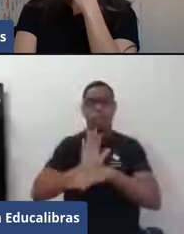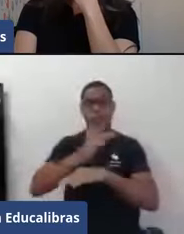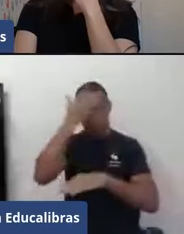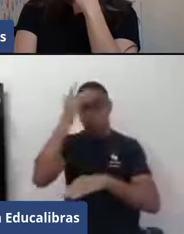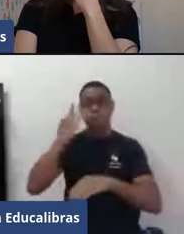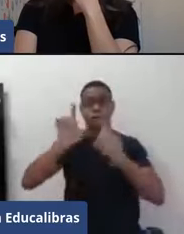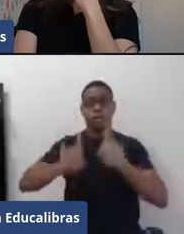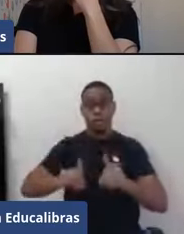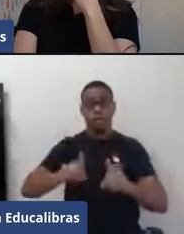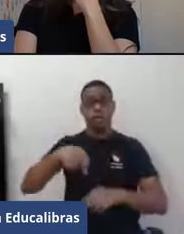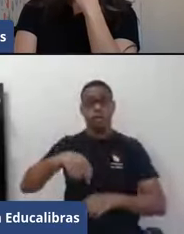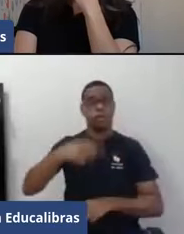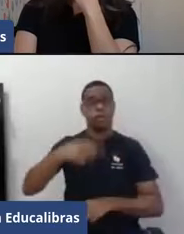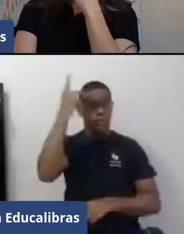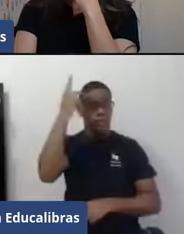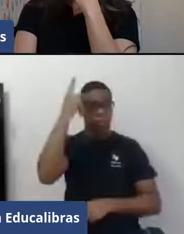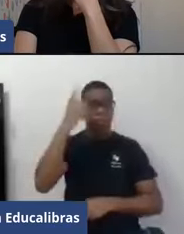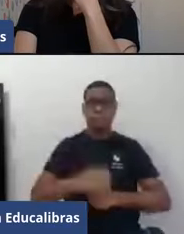em São Paulo.